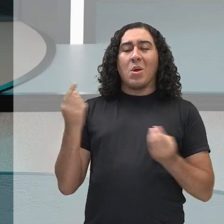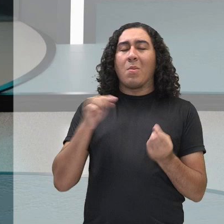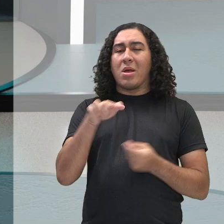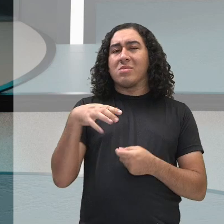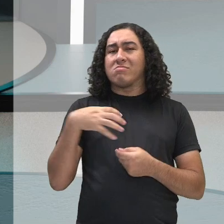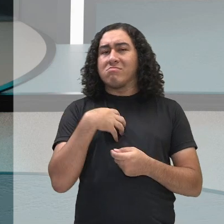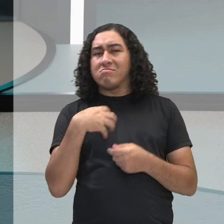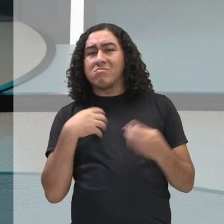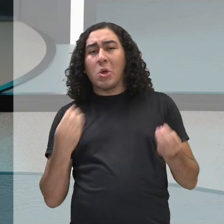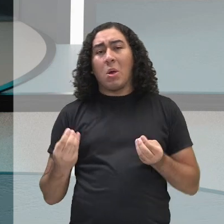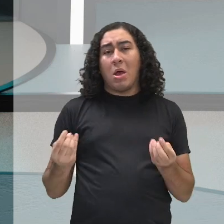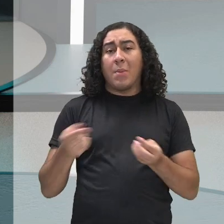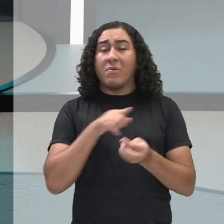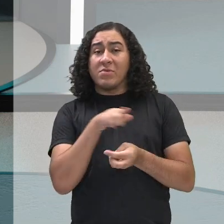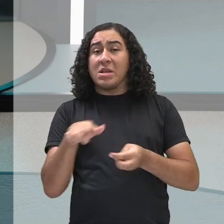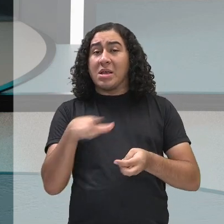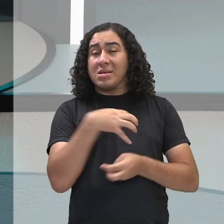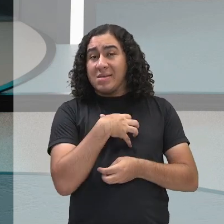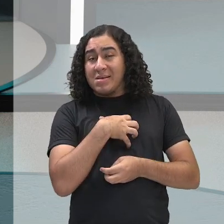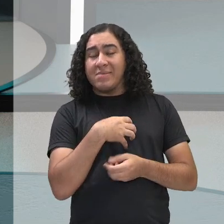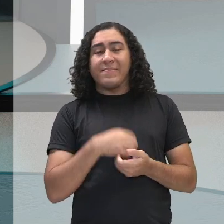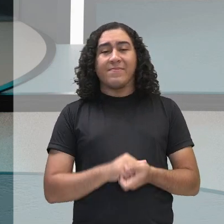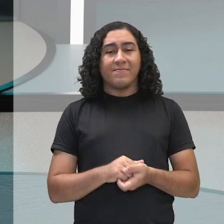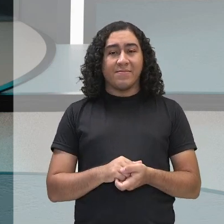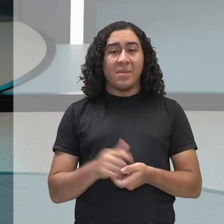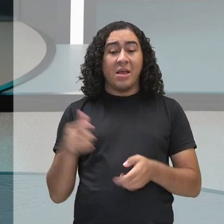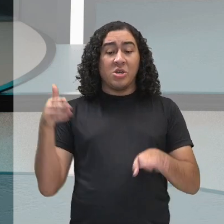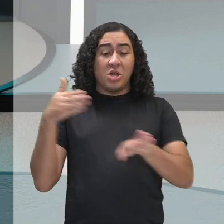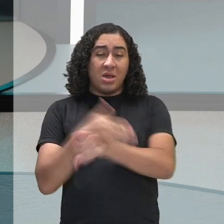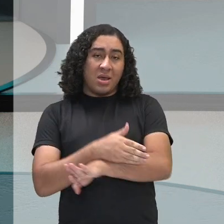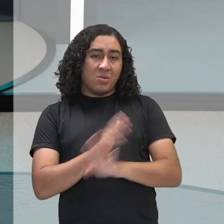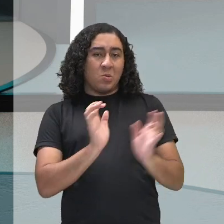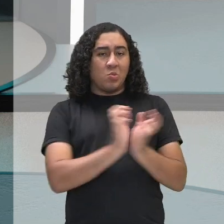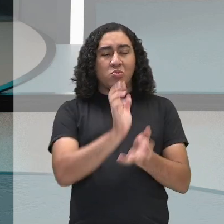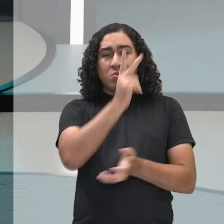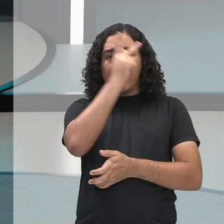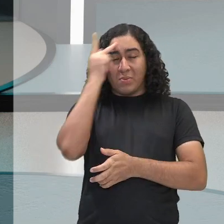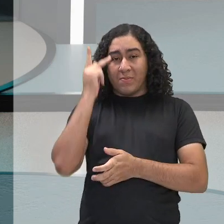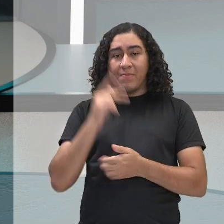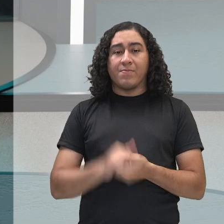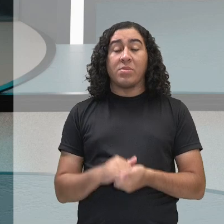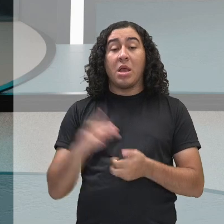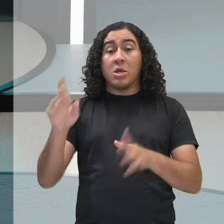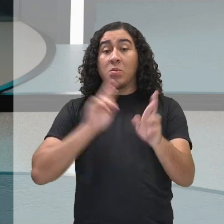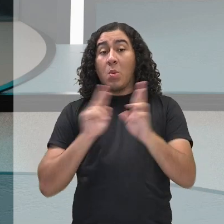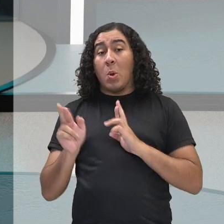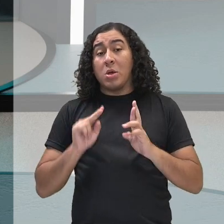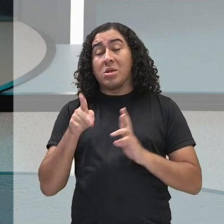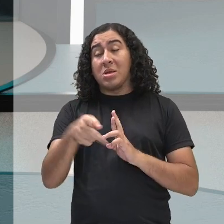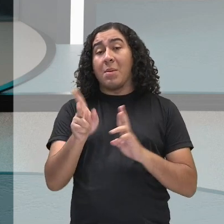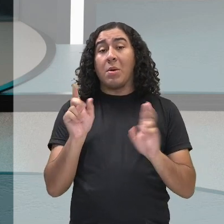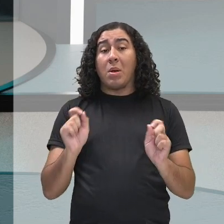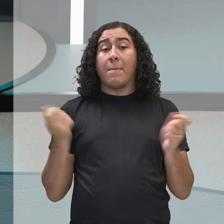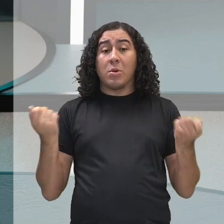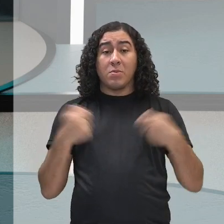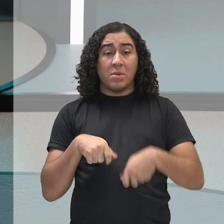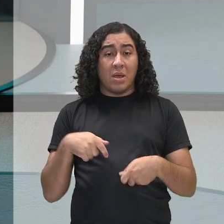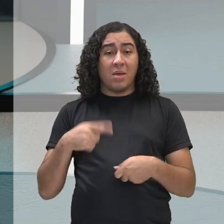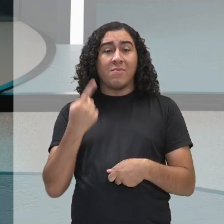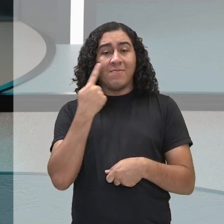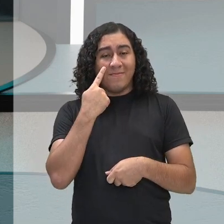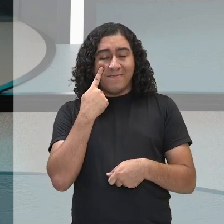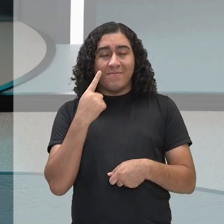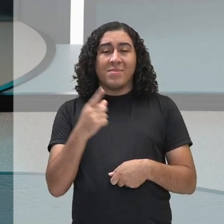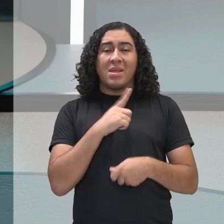pessoal? Oi, como vocês estão? Né? Como você chega numa turma grande, não é? As respostas, algumas possibilidades delas, não é?